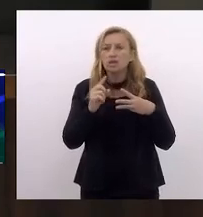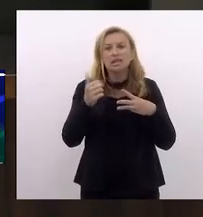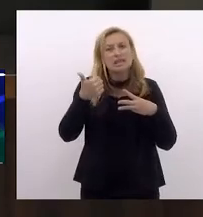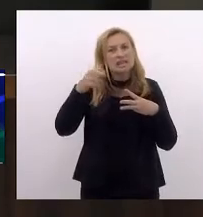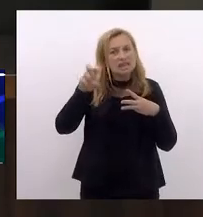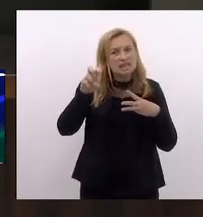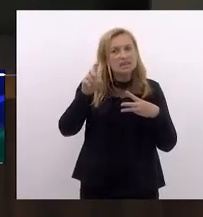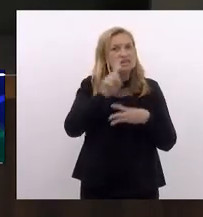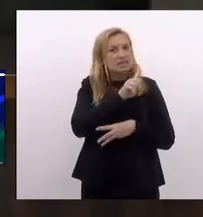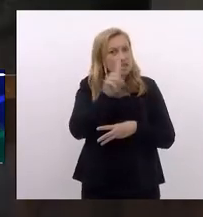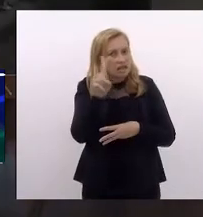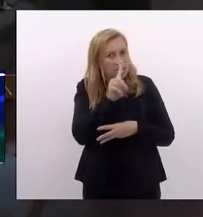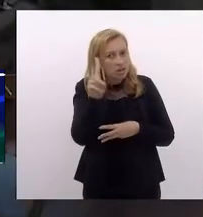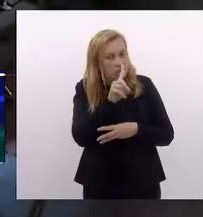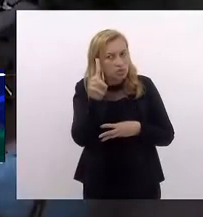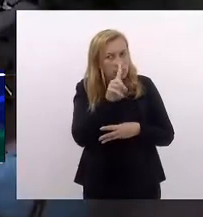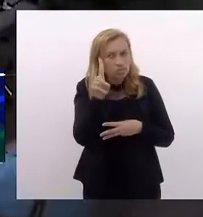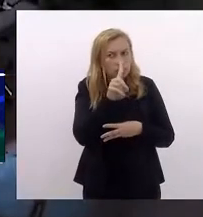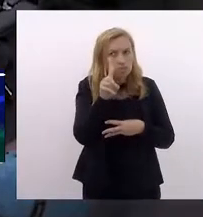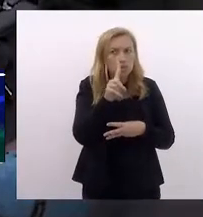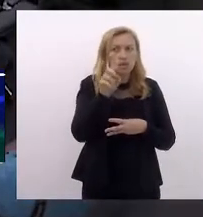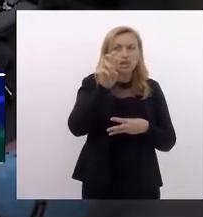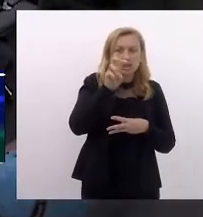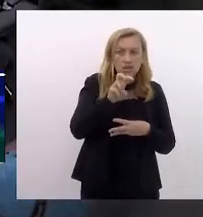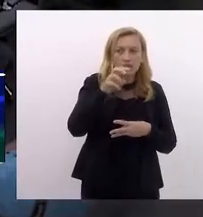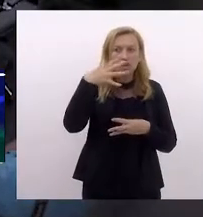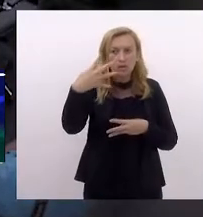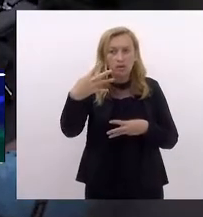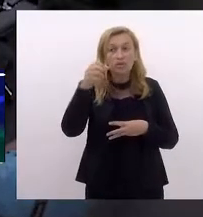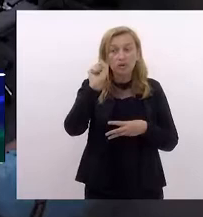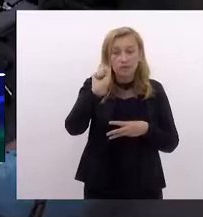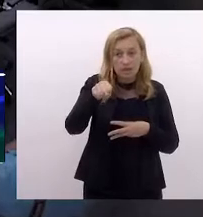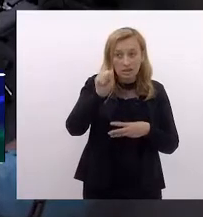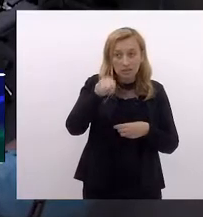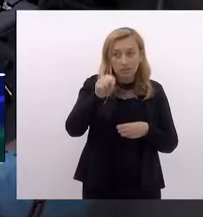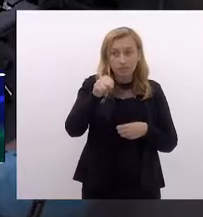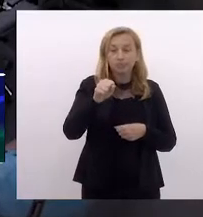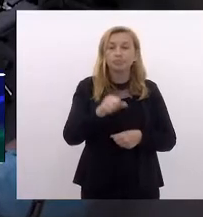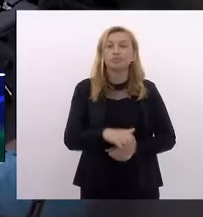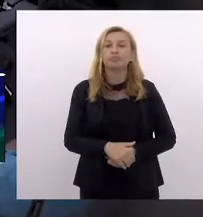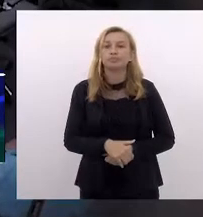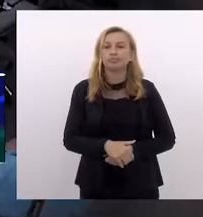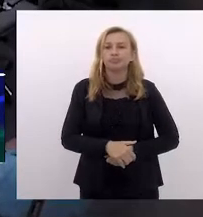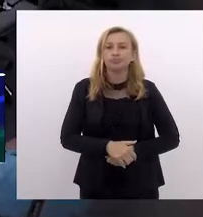15 nãos e 54 Sims